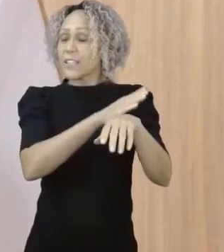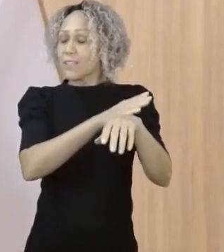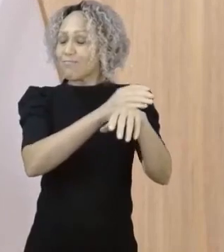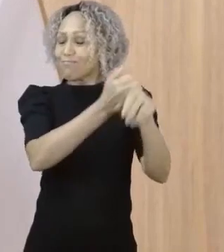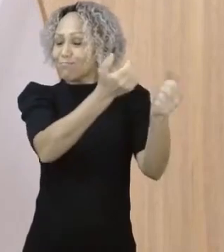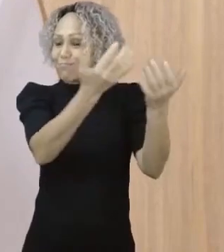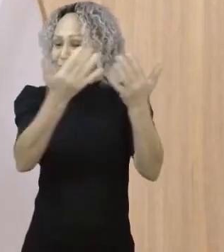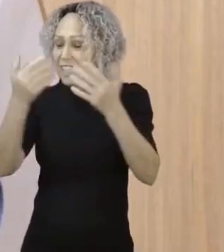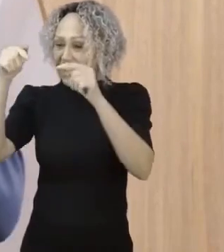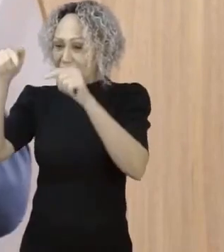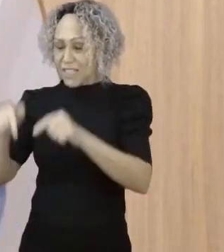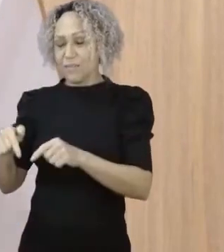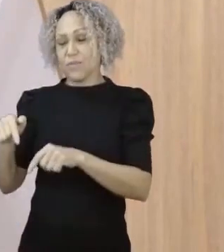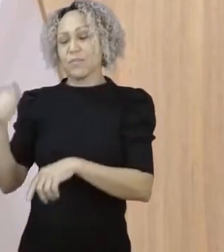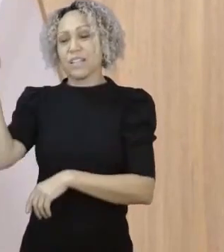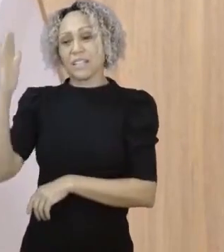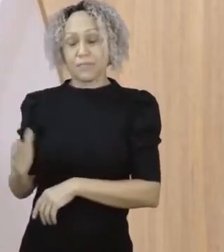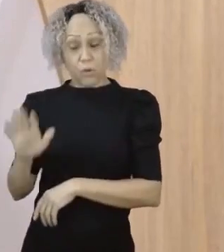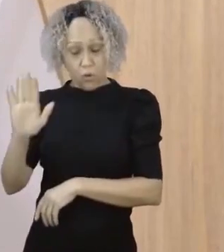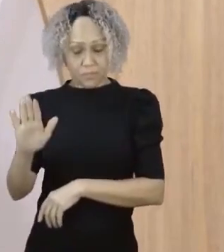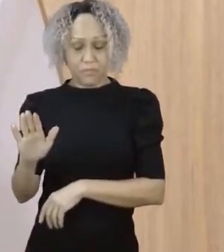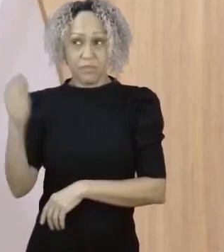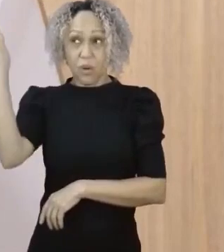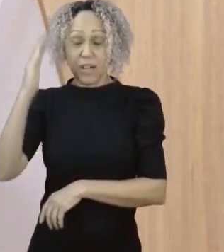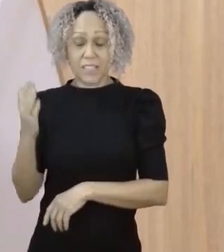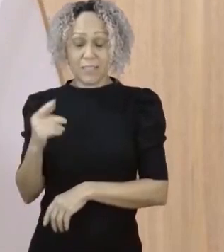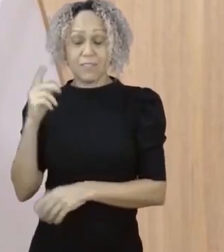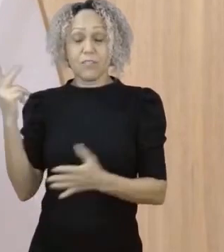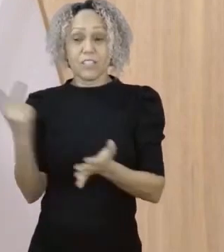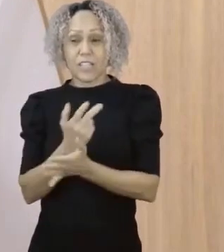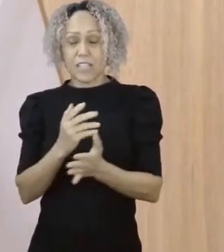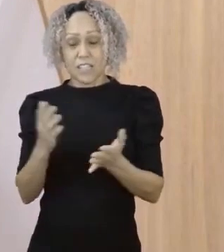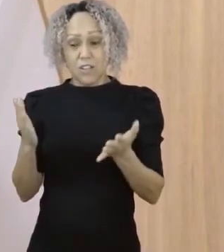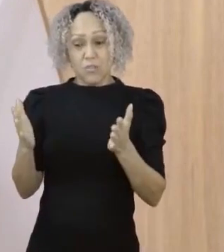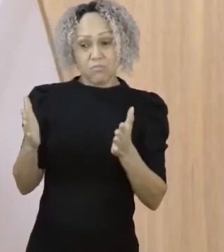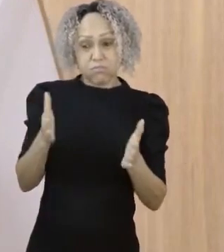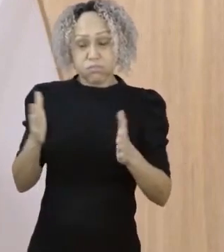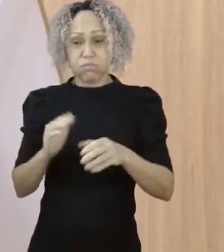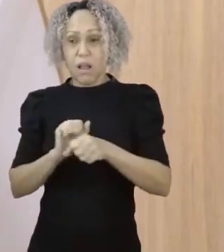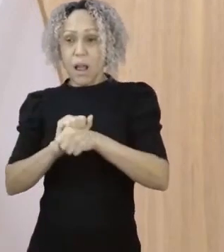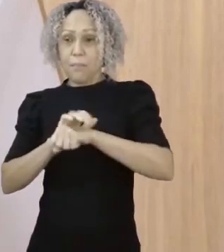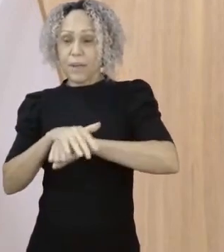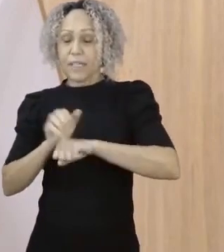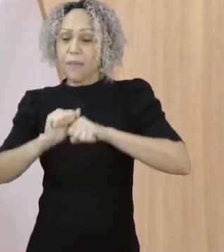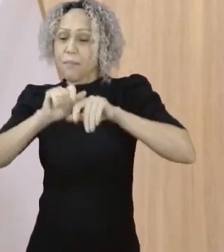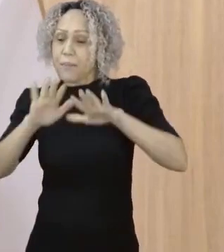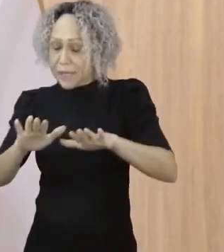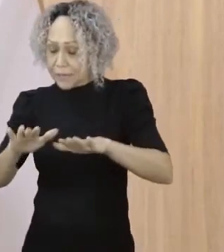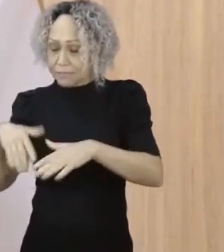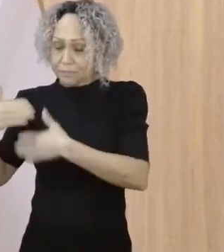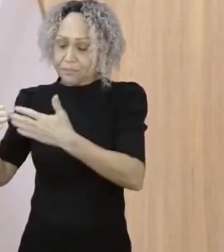O fato do Brasil ter passado da pandemia, ter eleito o Lula assumir, é um chefe de Estado, reconhecido como chefe de